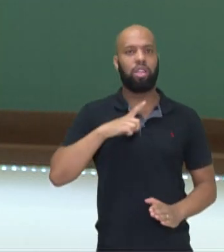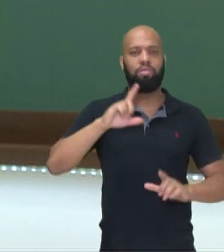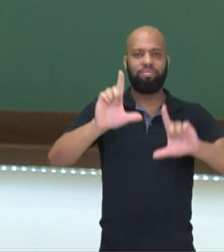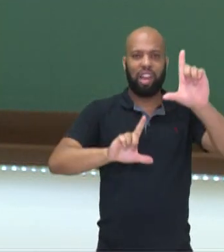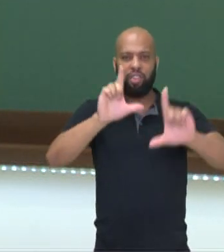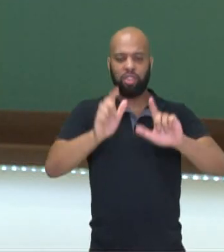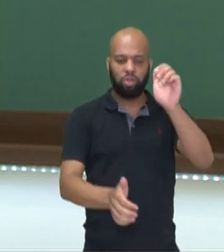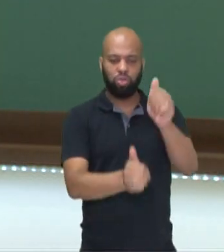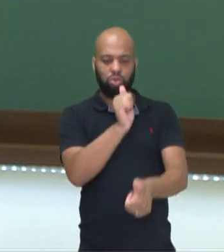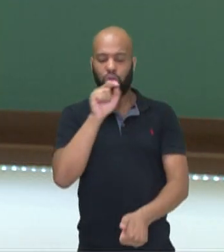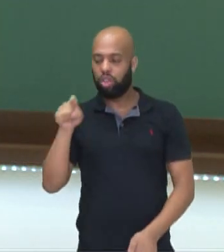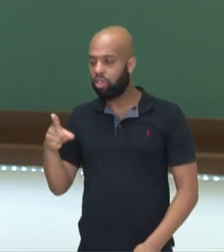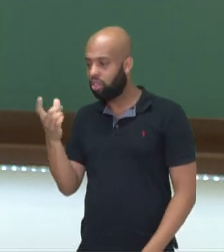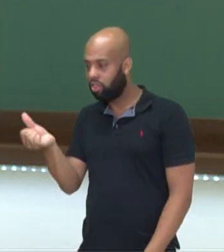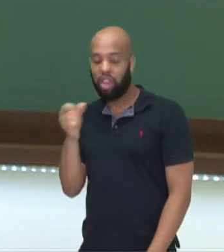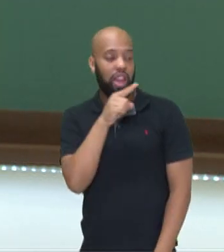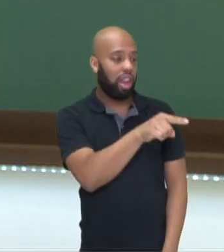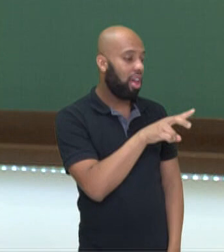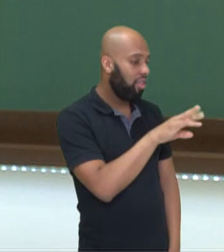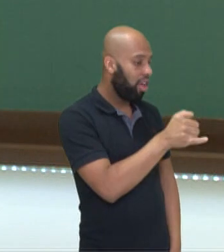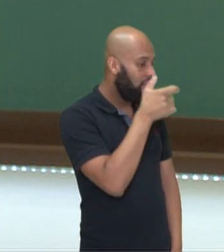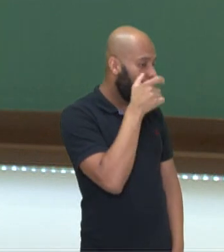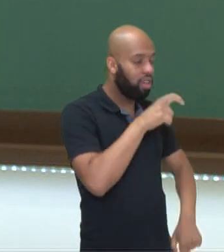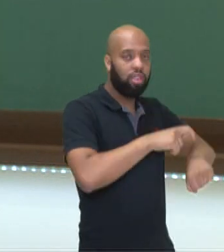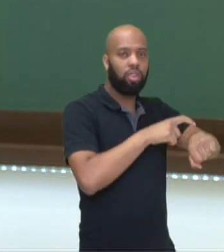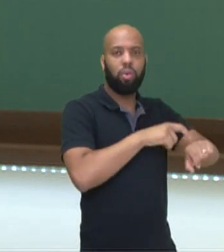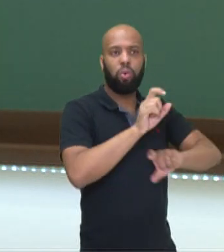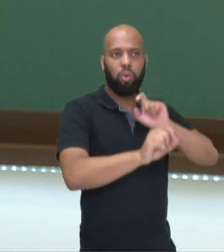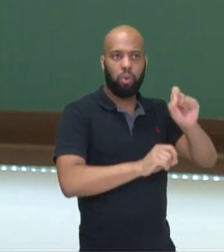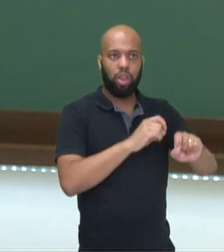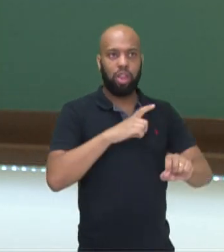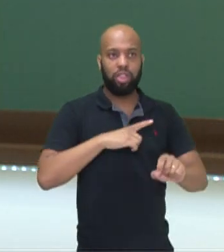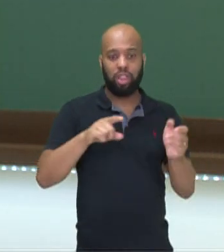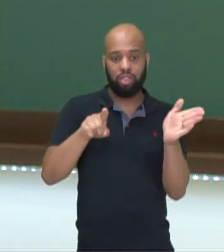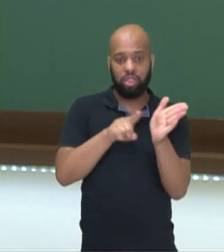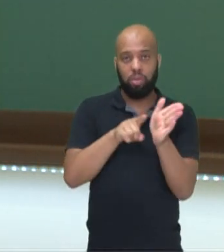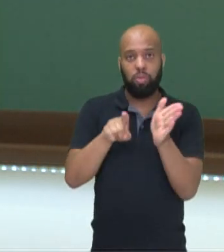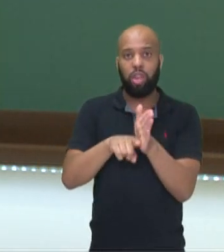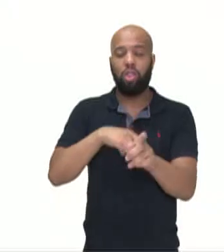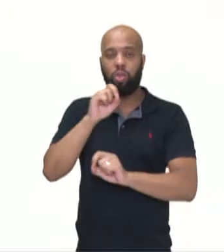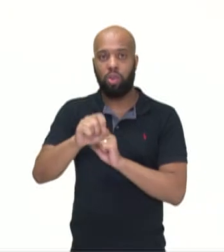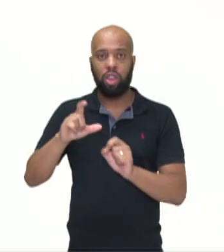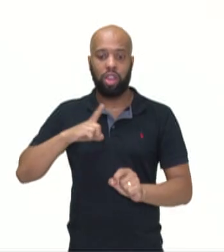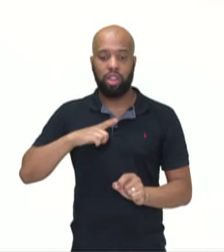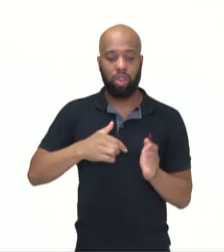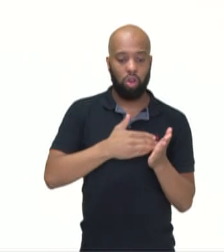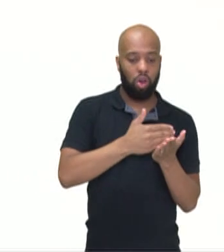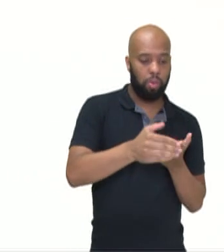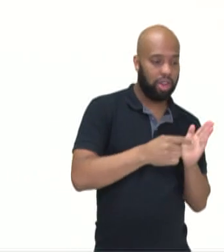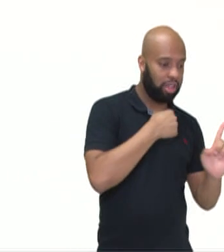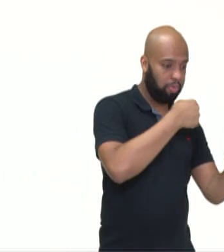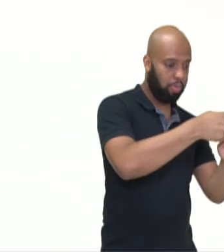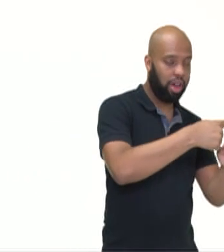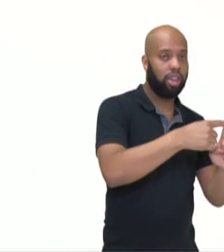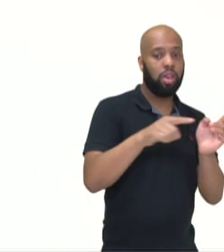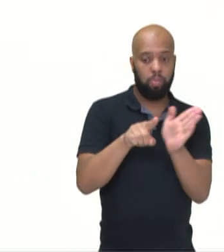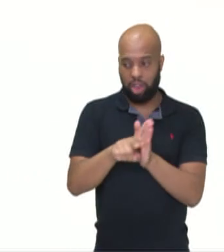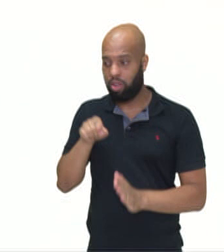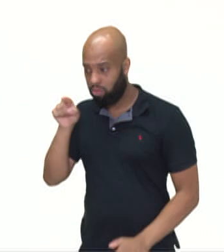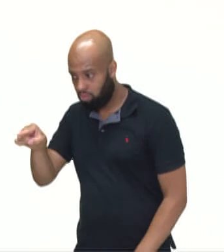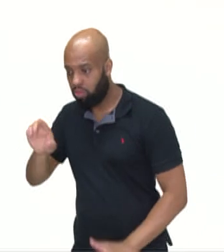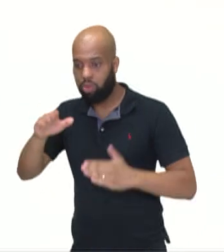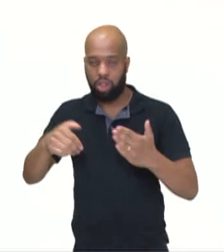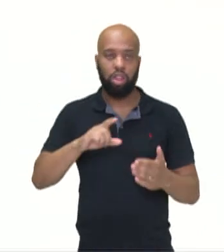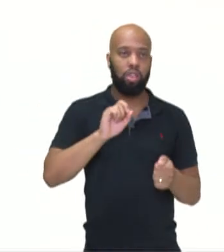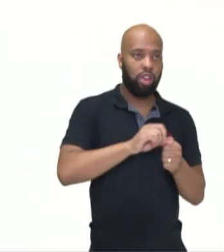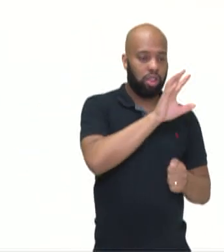horas, eu quero saber o pessoal da Alemanha que horário que ele está assistindo. Diferença entre os fusos, maior fuso menos o menor fuso,